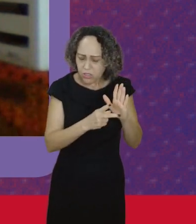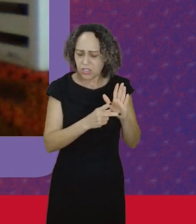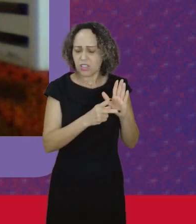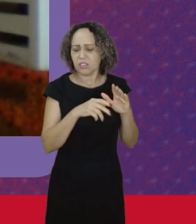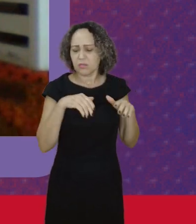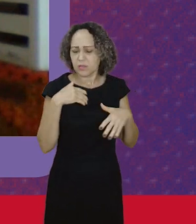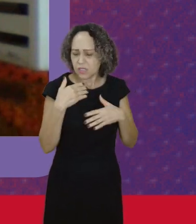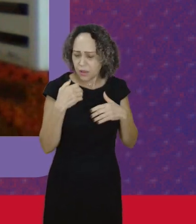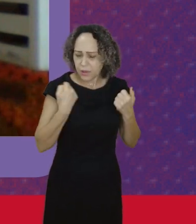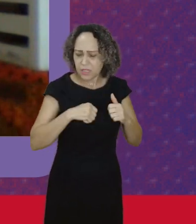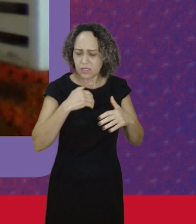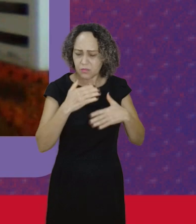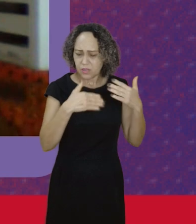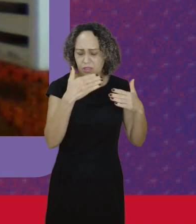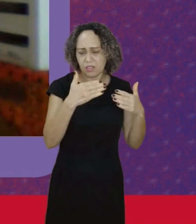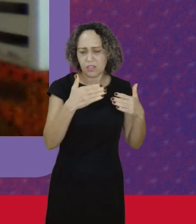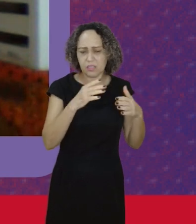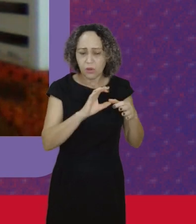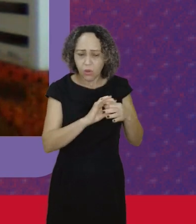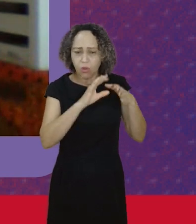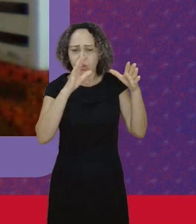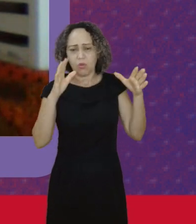pela liberdade no mundo.